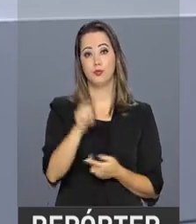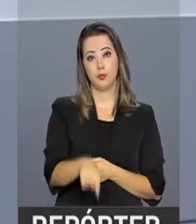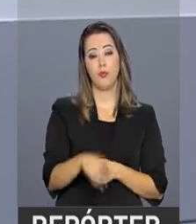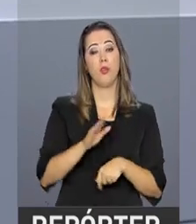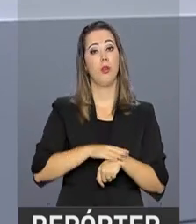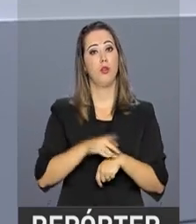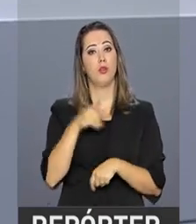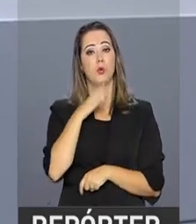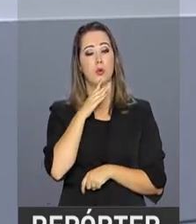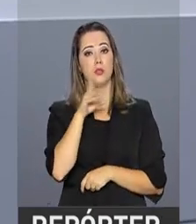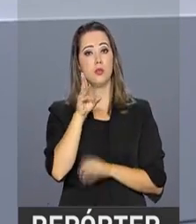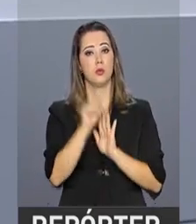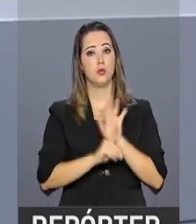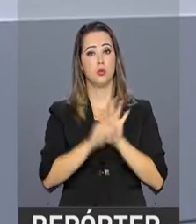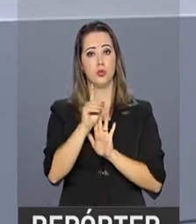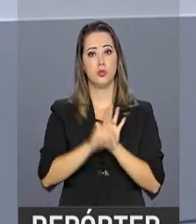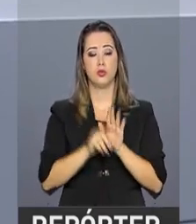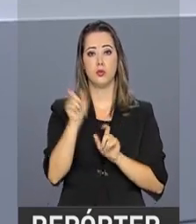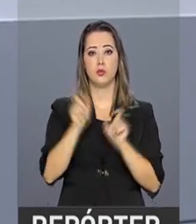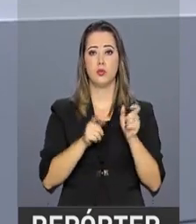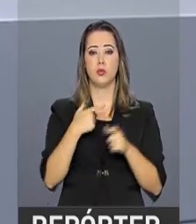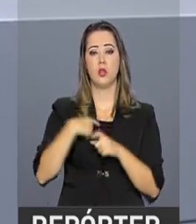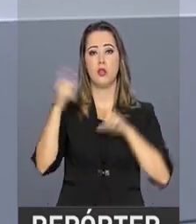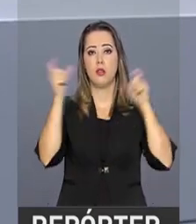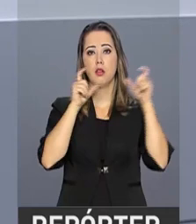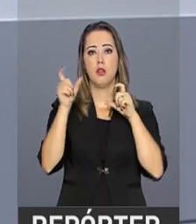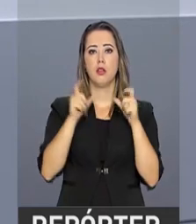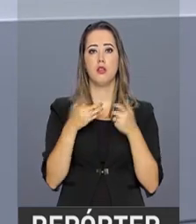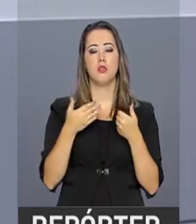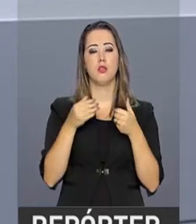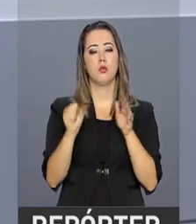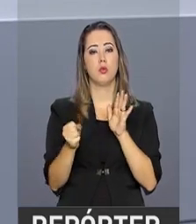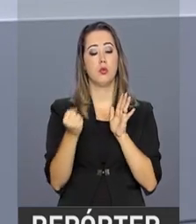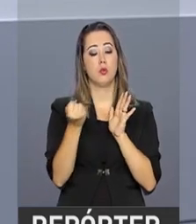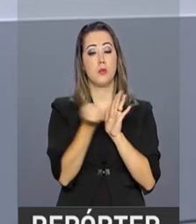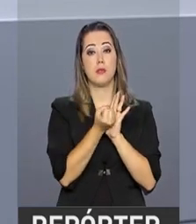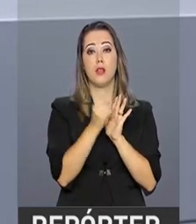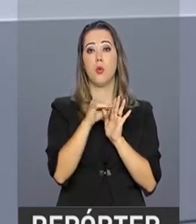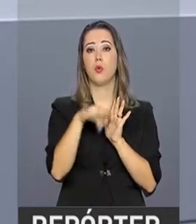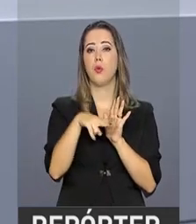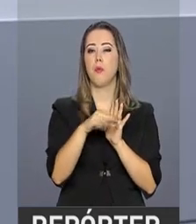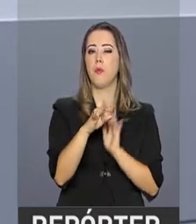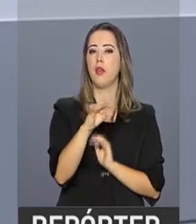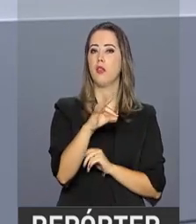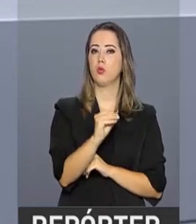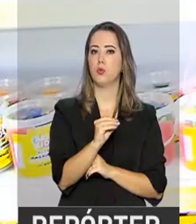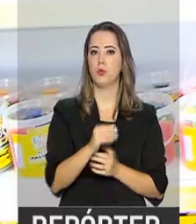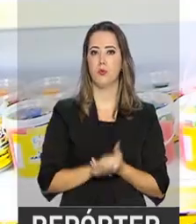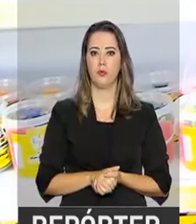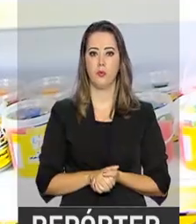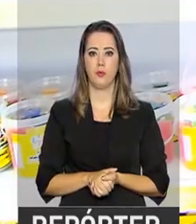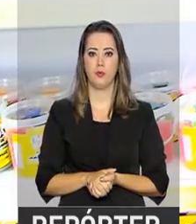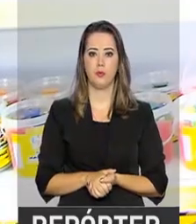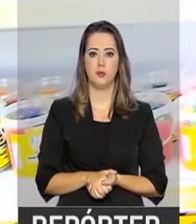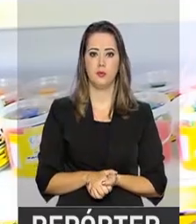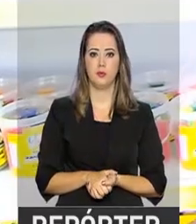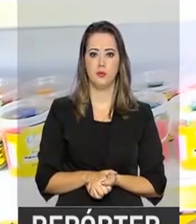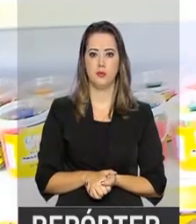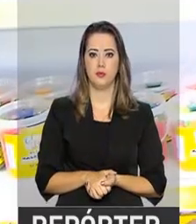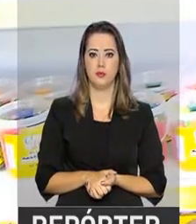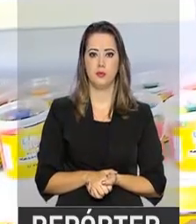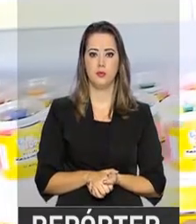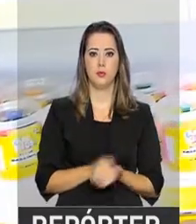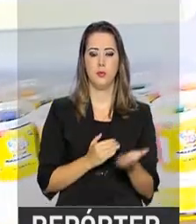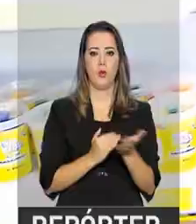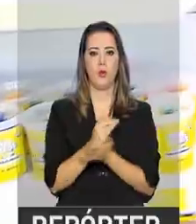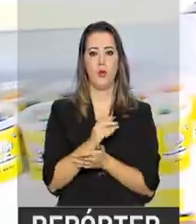conhecer os direitos do consumidor e ficar atento à presença do selo do inmetro nas mercadorias o